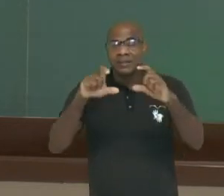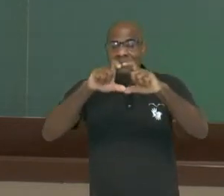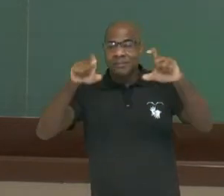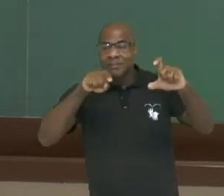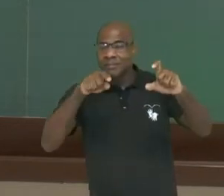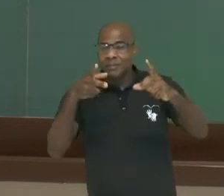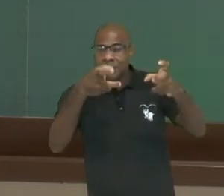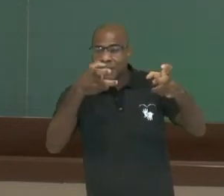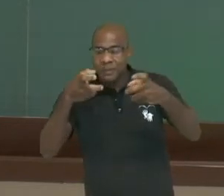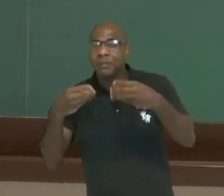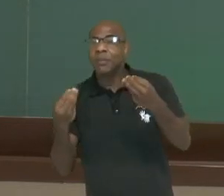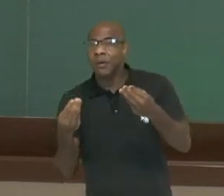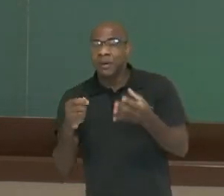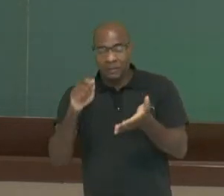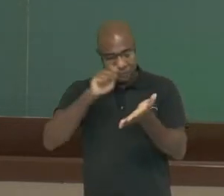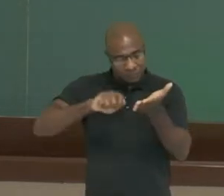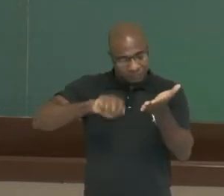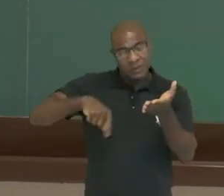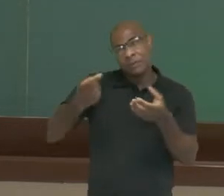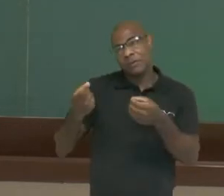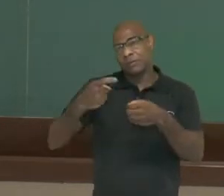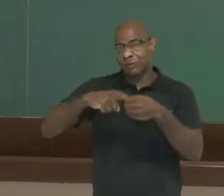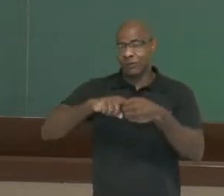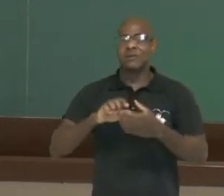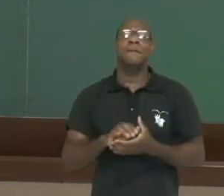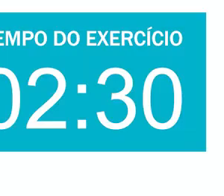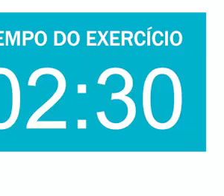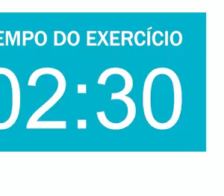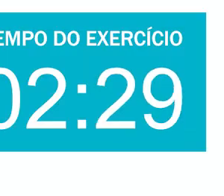você fique fazendo e eu já volto, hein? Vai lá, faz!